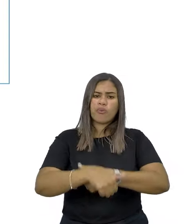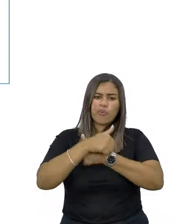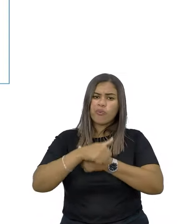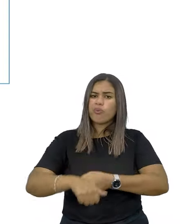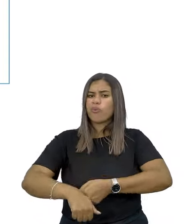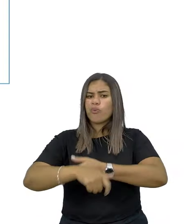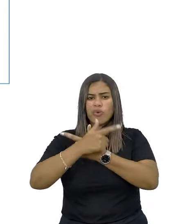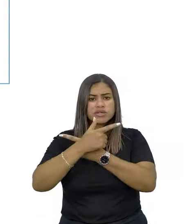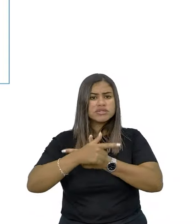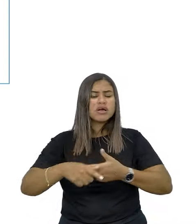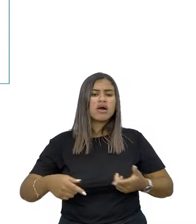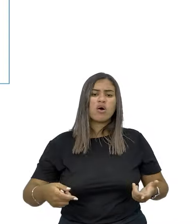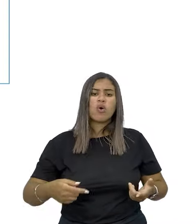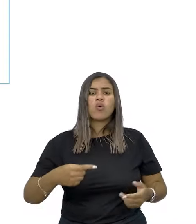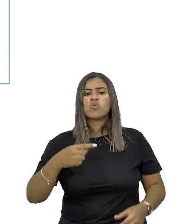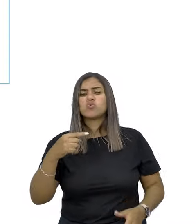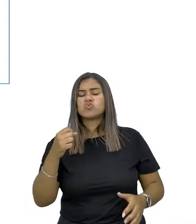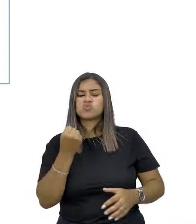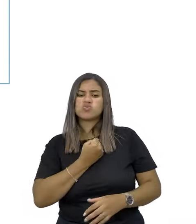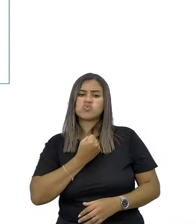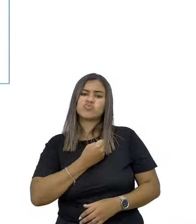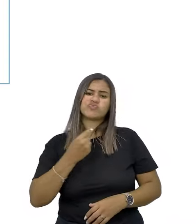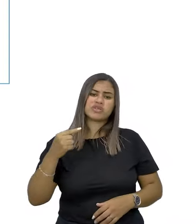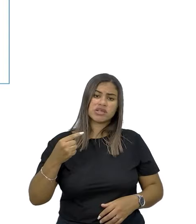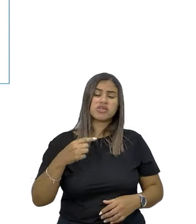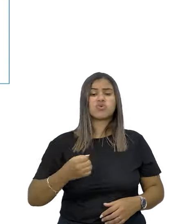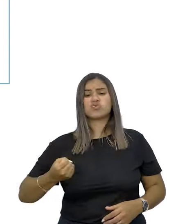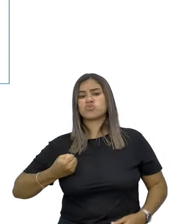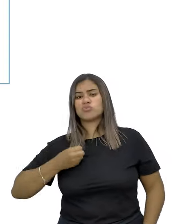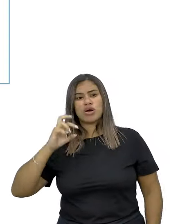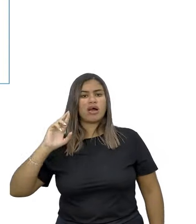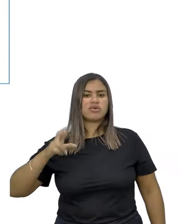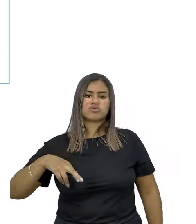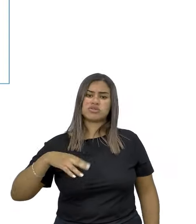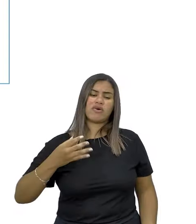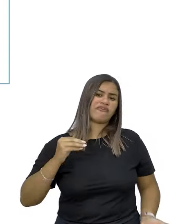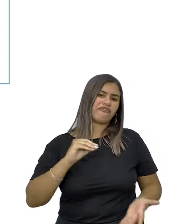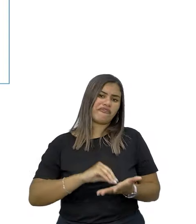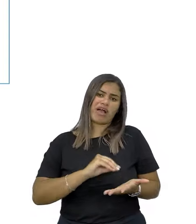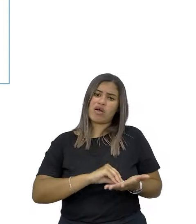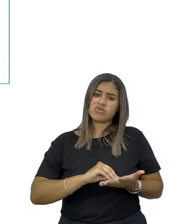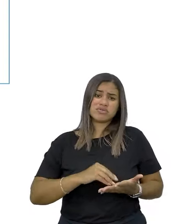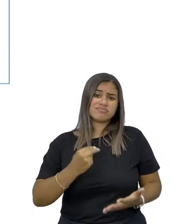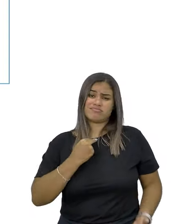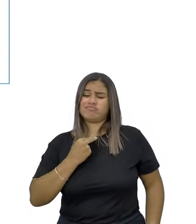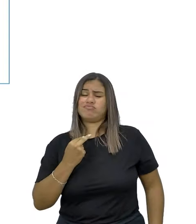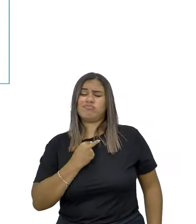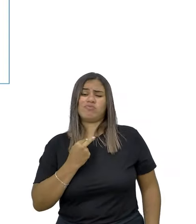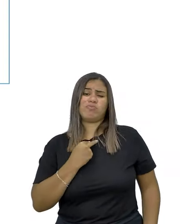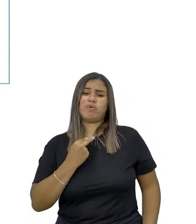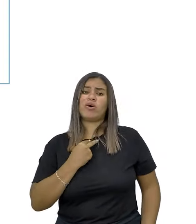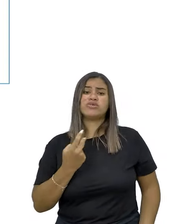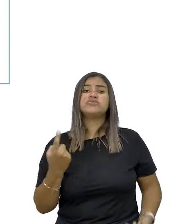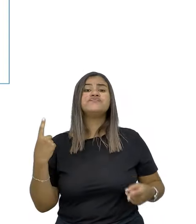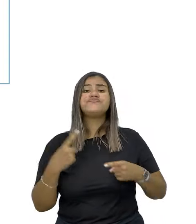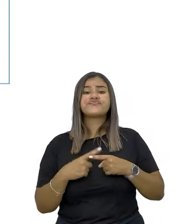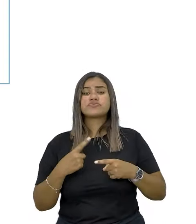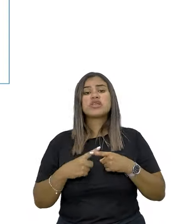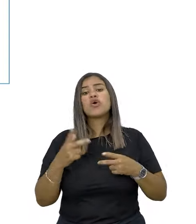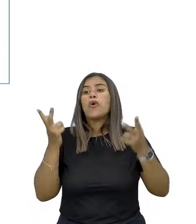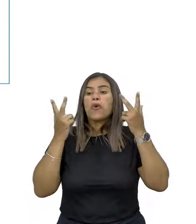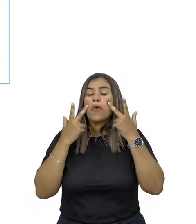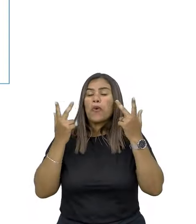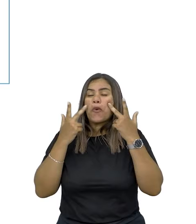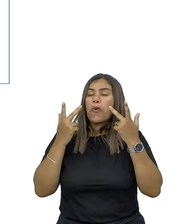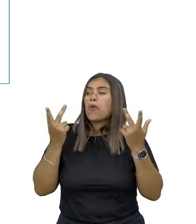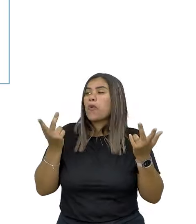sem colocar números negativos, sem colocar números racionais, sem colocar os números irracionais. Por quê? Porque eu só dou dano nos números naturais, só